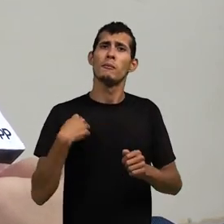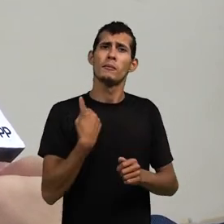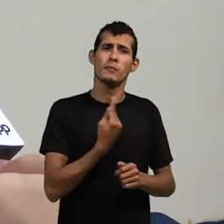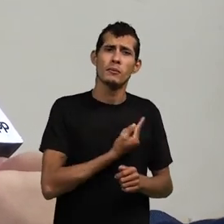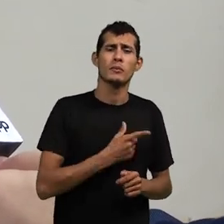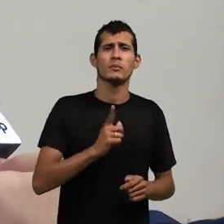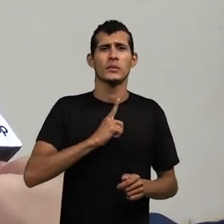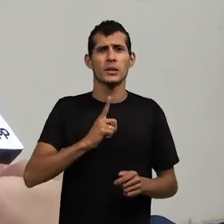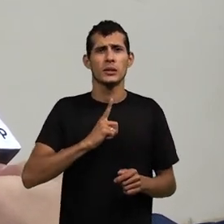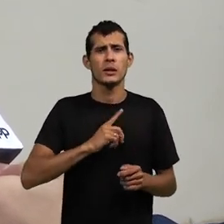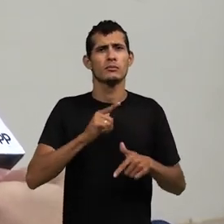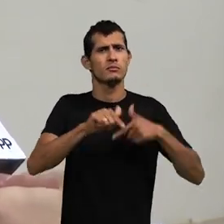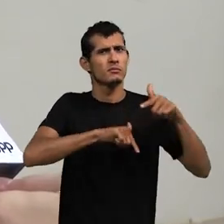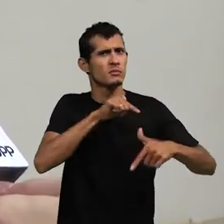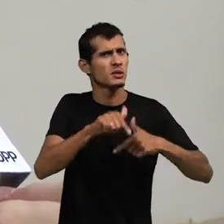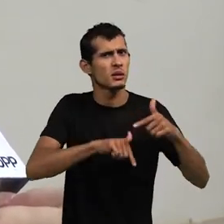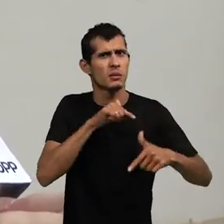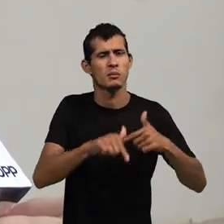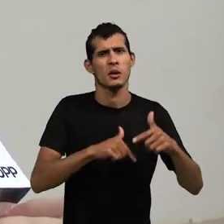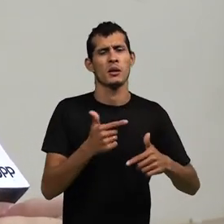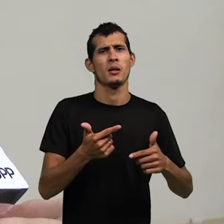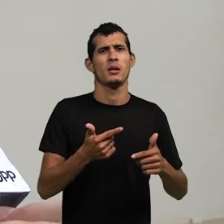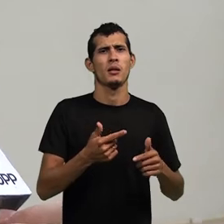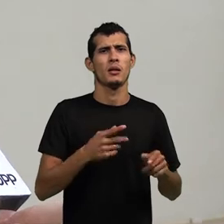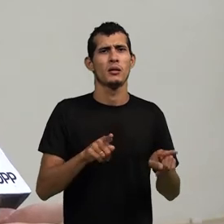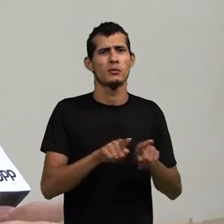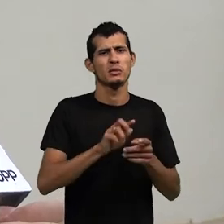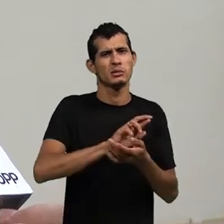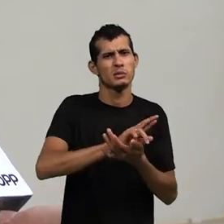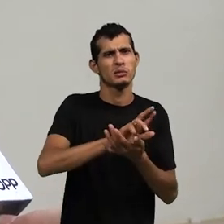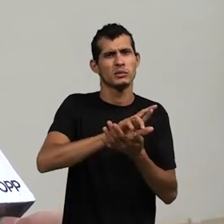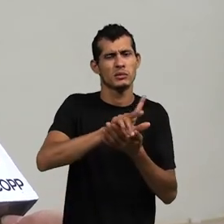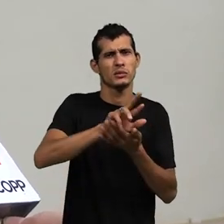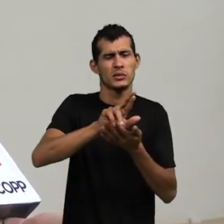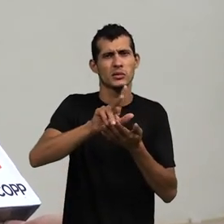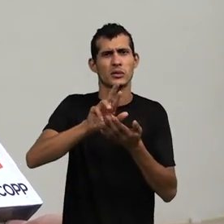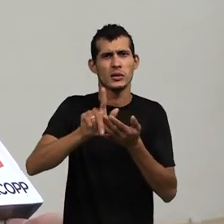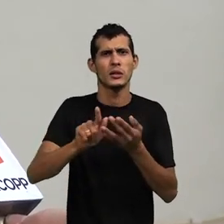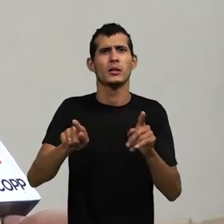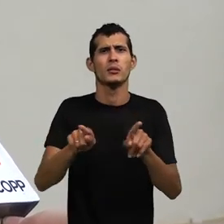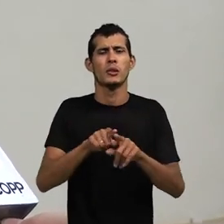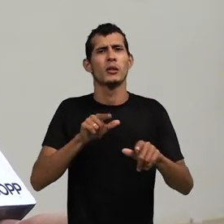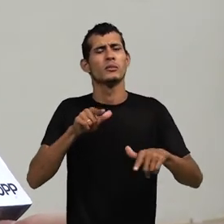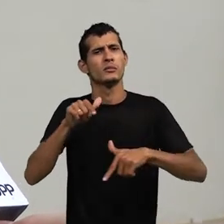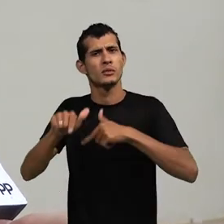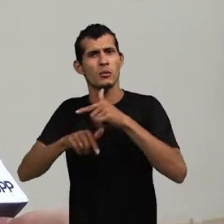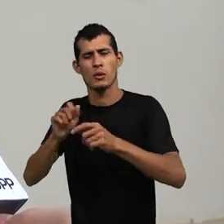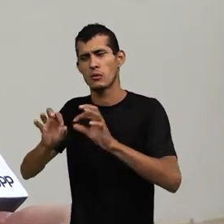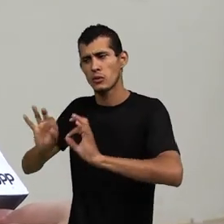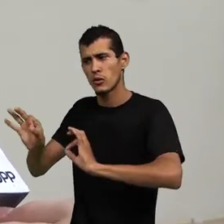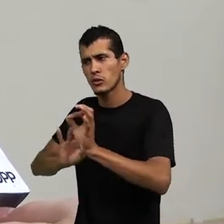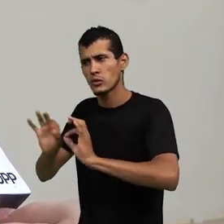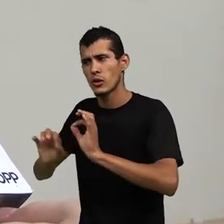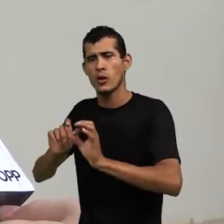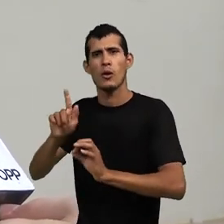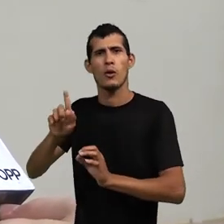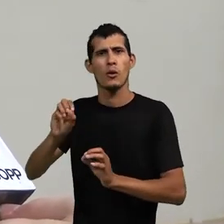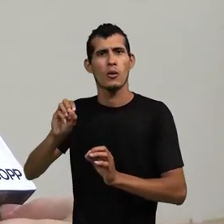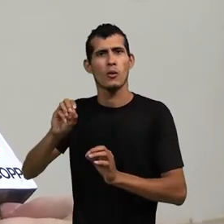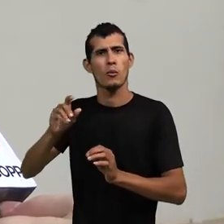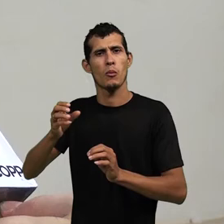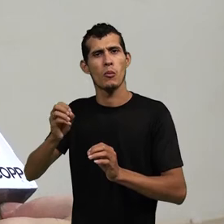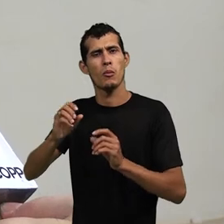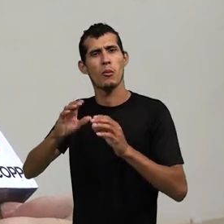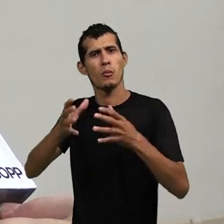também já teve trabalhos feitos com badminton, também a gente já teve projetos com goalball,